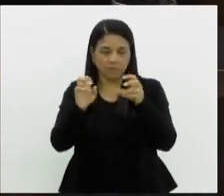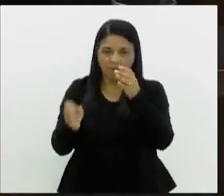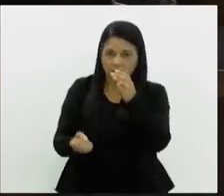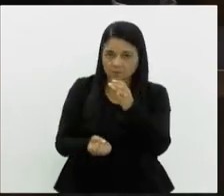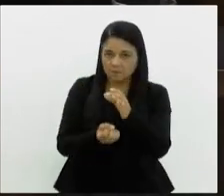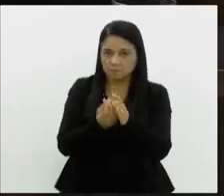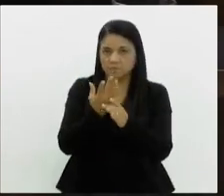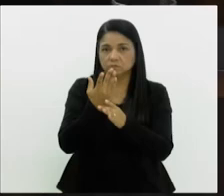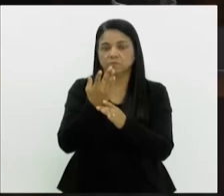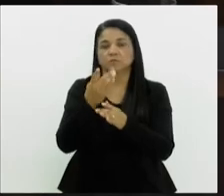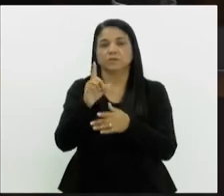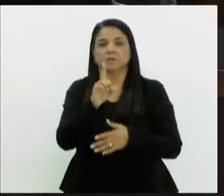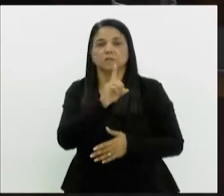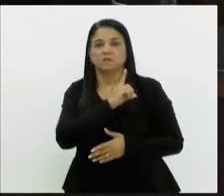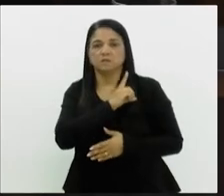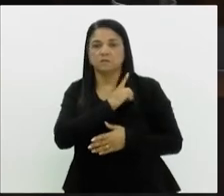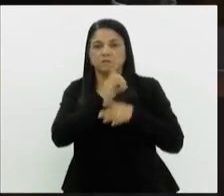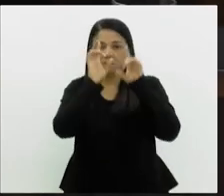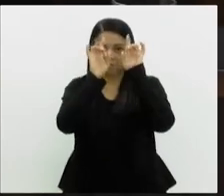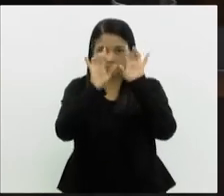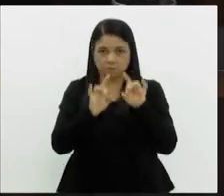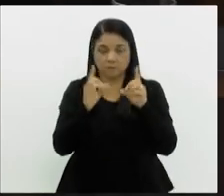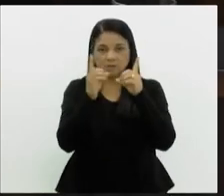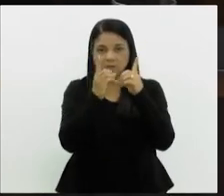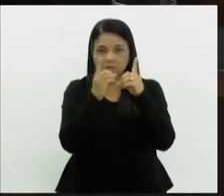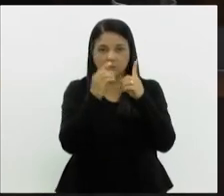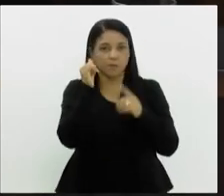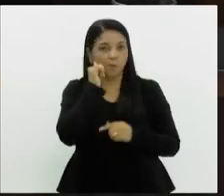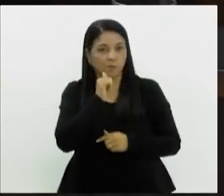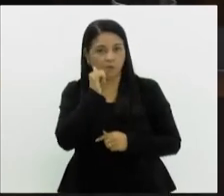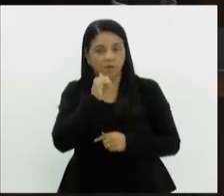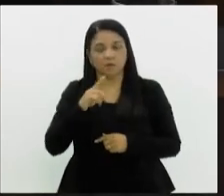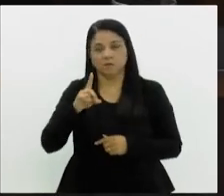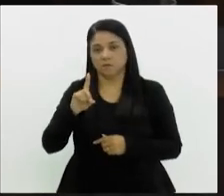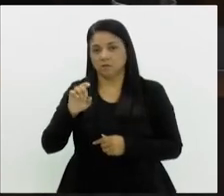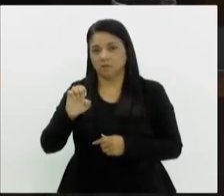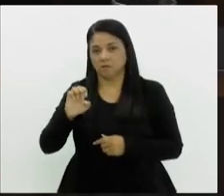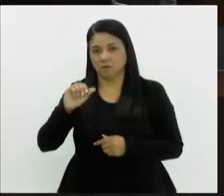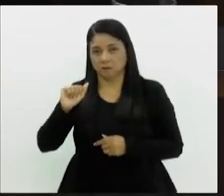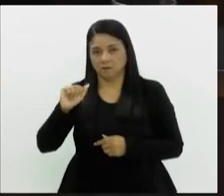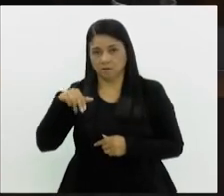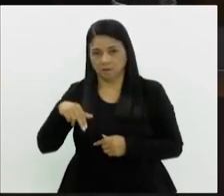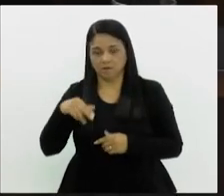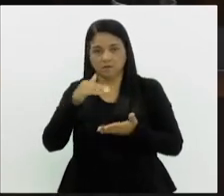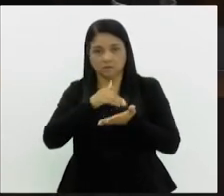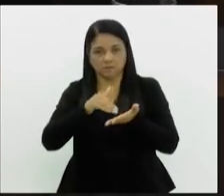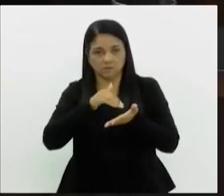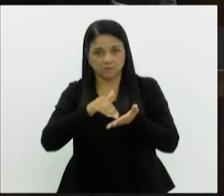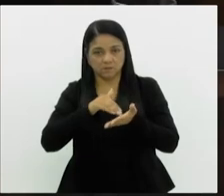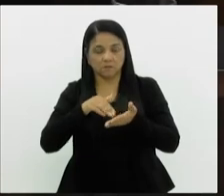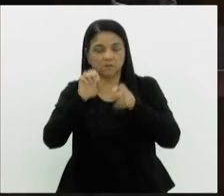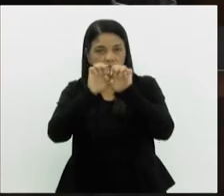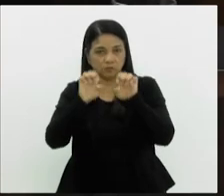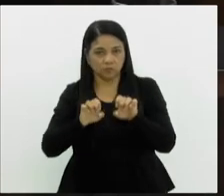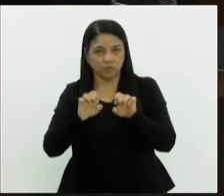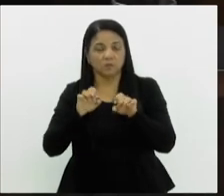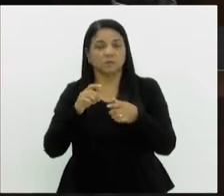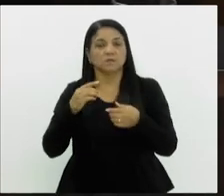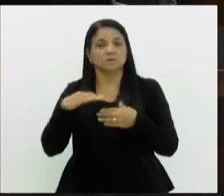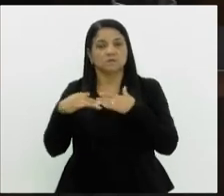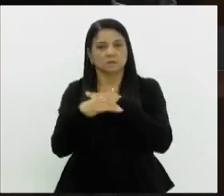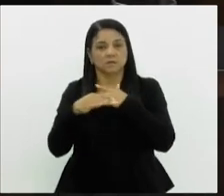criação de uma delegacia especializada de atendimento à mulher, DEAM, na estrutura da Secretaria de Polícia Civil na cidade de